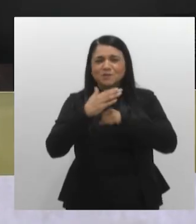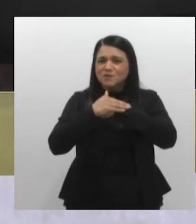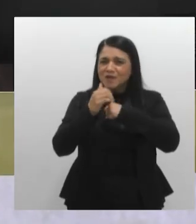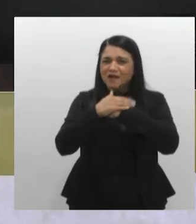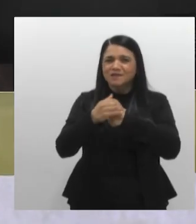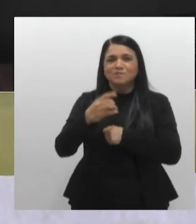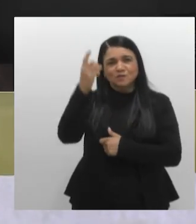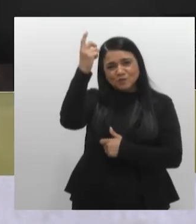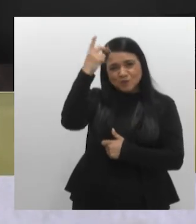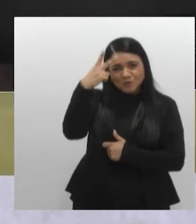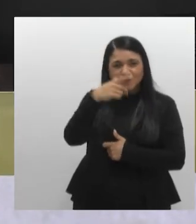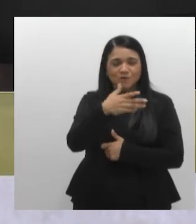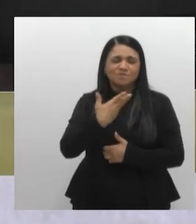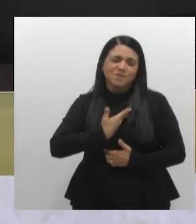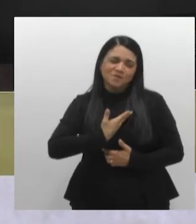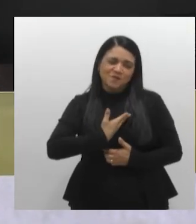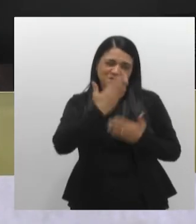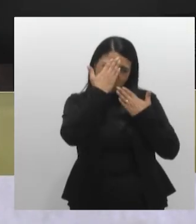vocação. Obrigado, meu querido amigo.